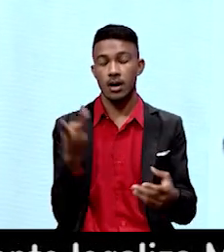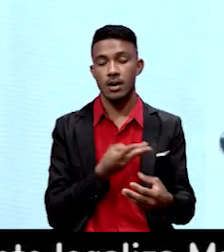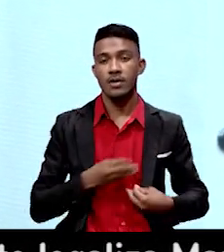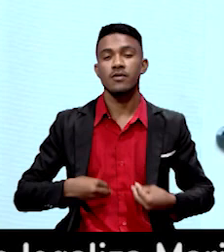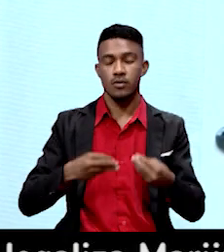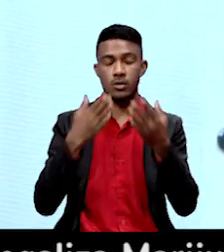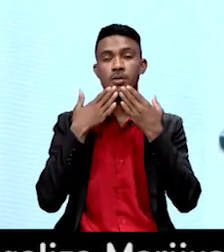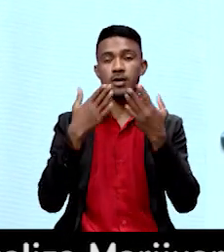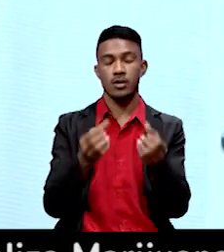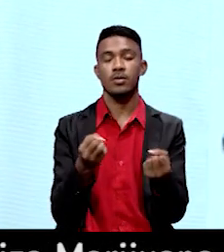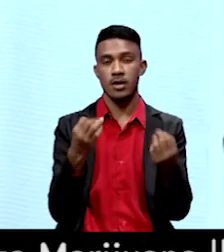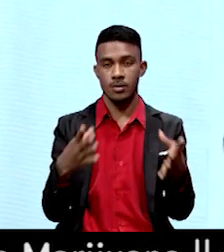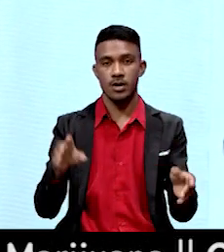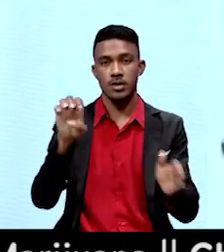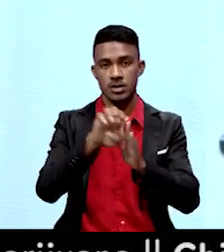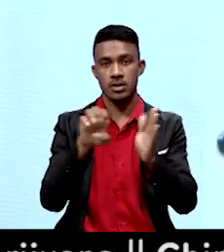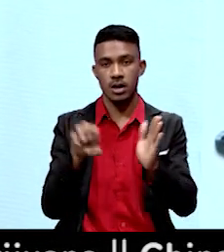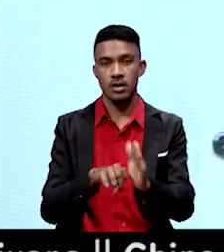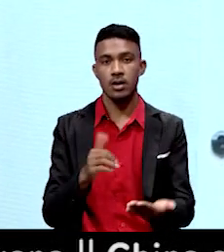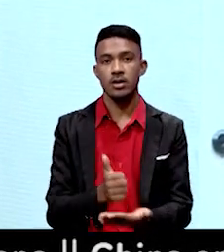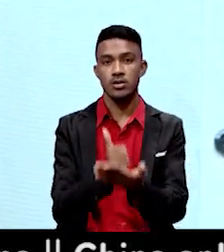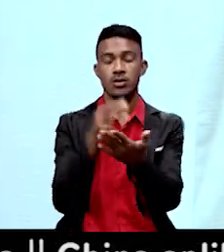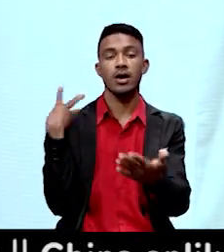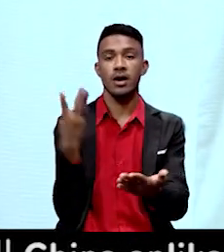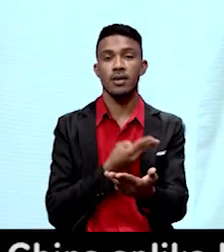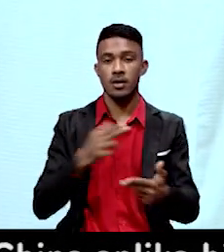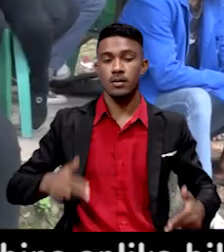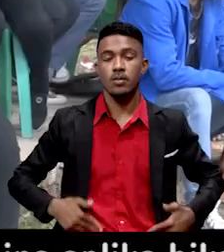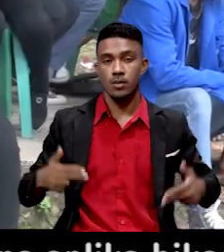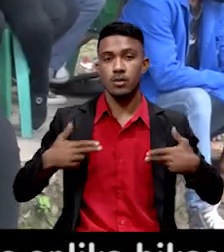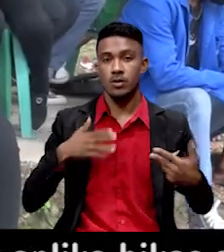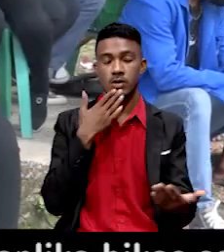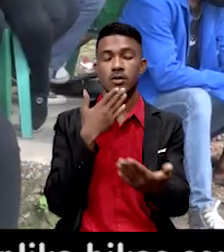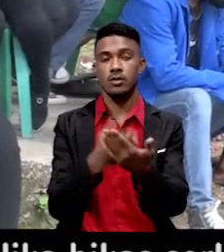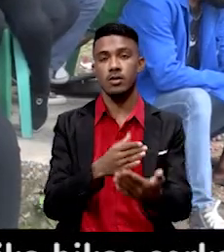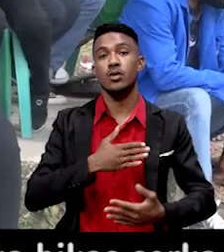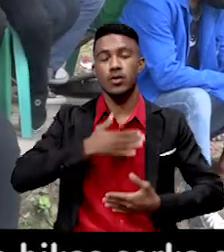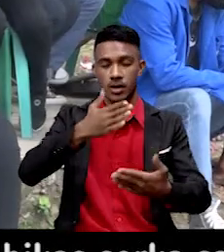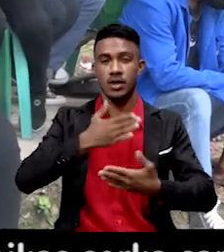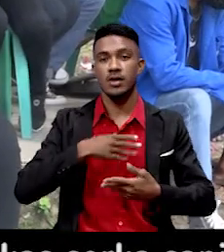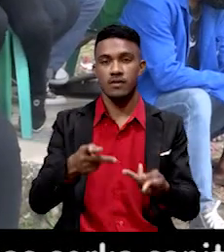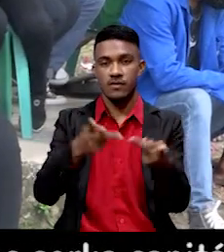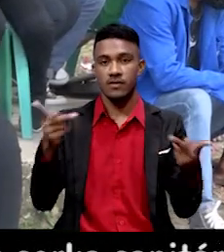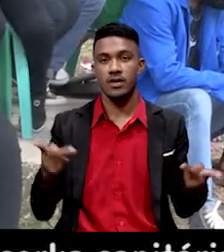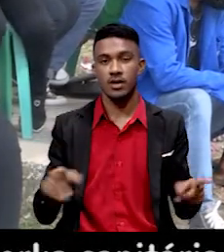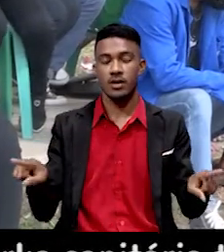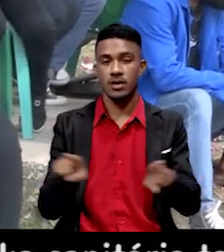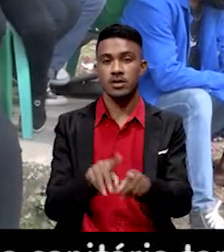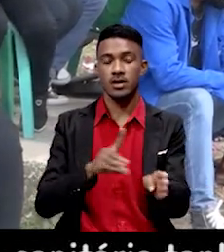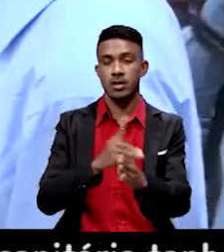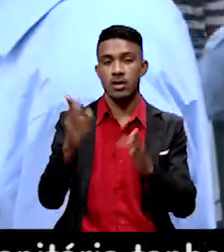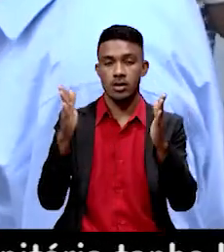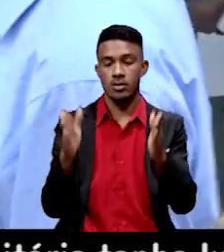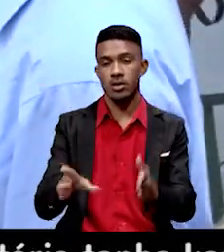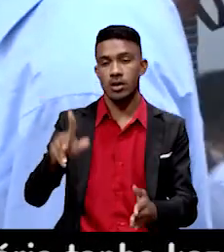istadu. Ajudu ami halo ami ni memori dia kono. Kuntente. Ia Fatin Hanesan, diretora PNDS,